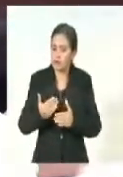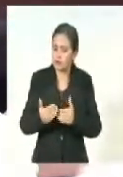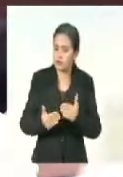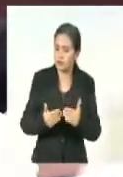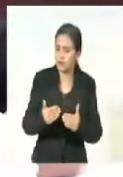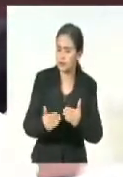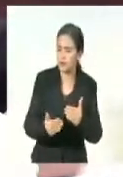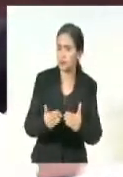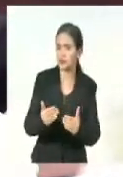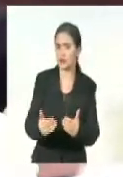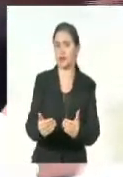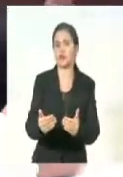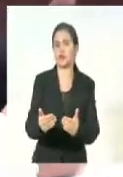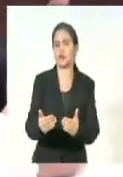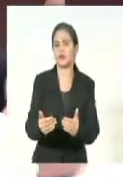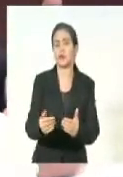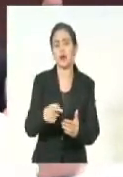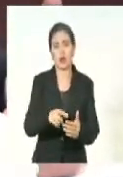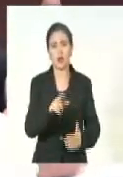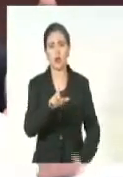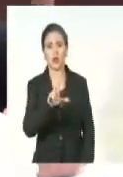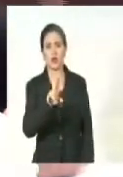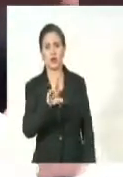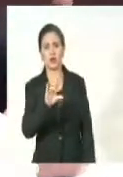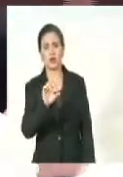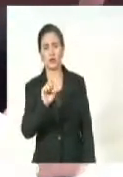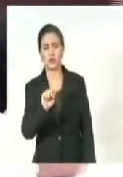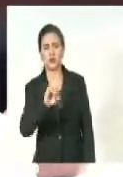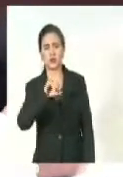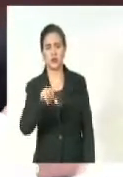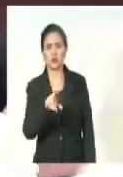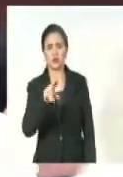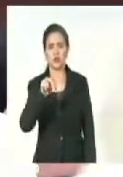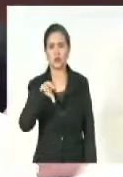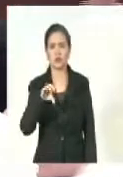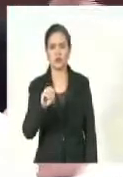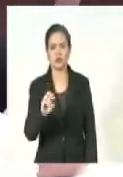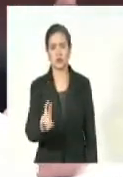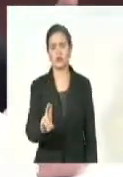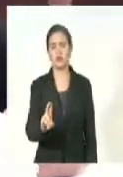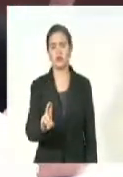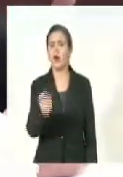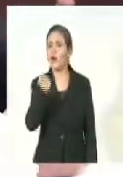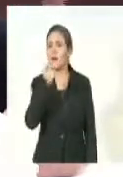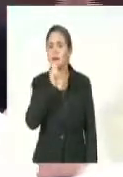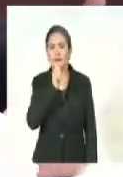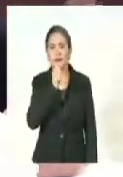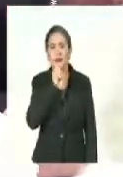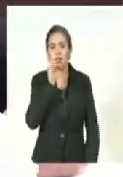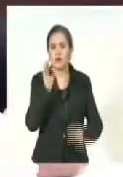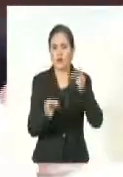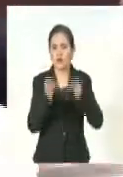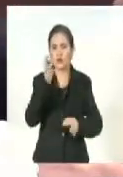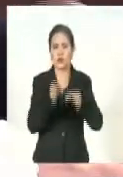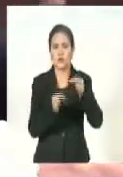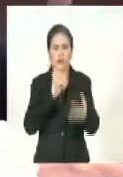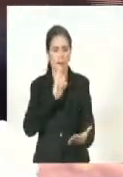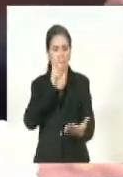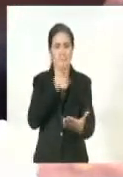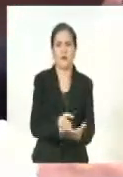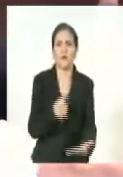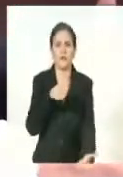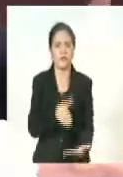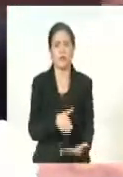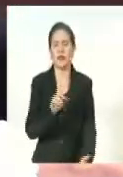Luiz Júnior. Ainda não foi decidido, por isso é que ele foi. Ninguém